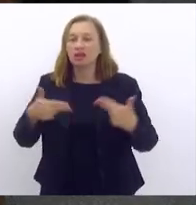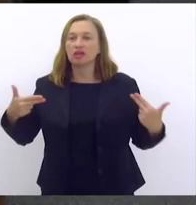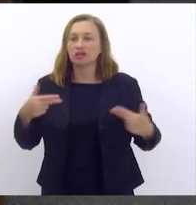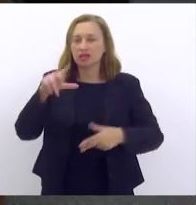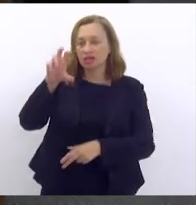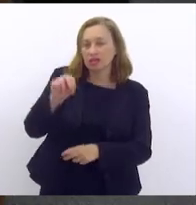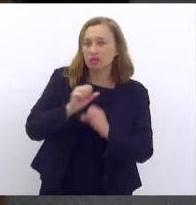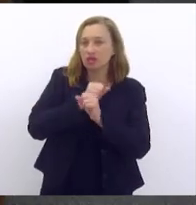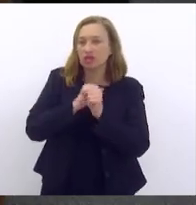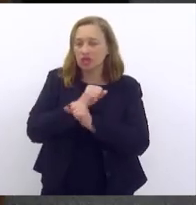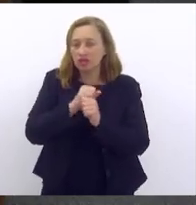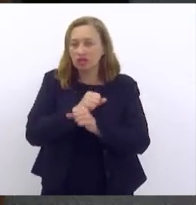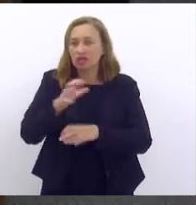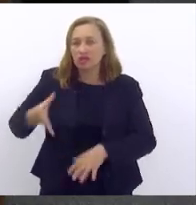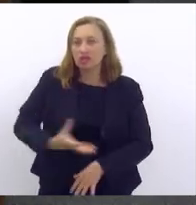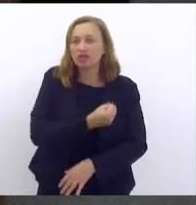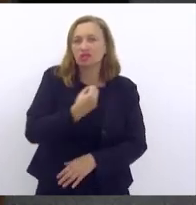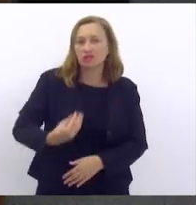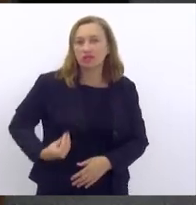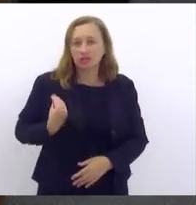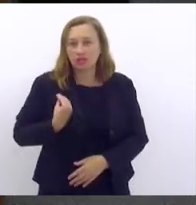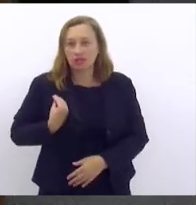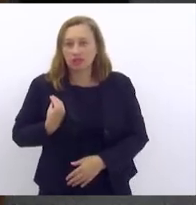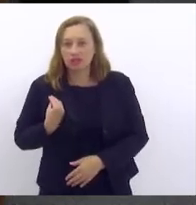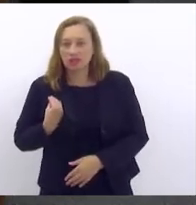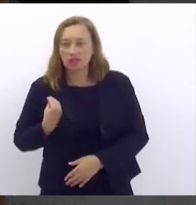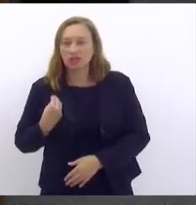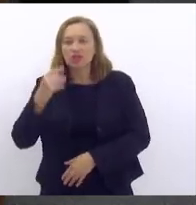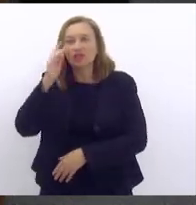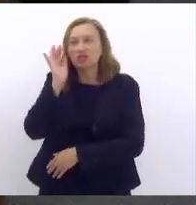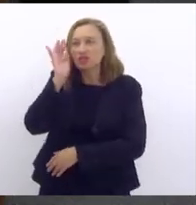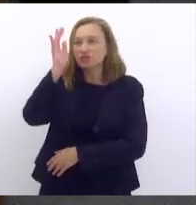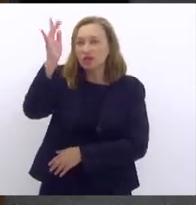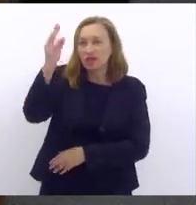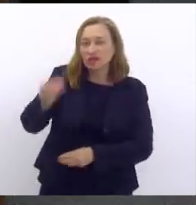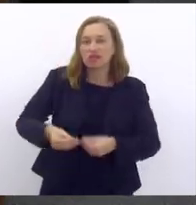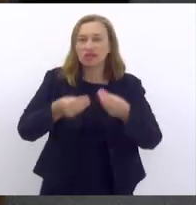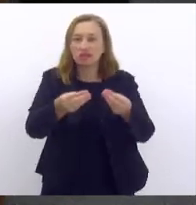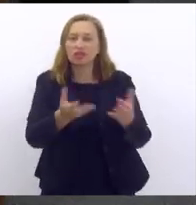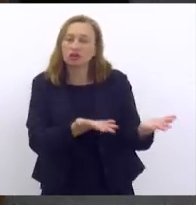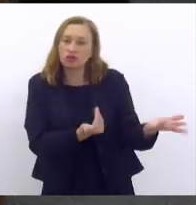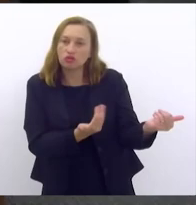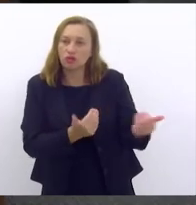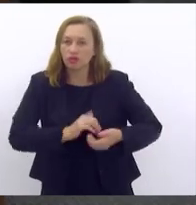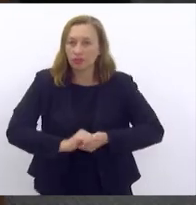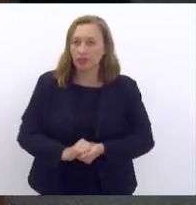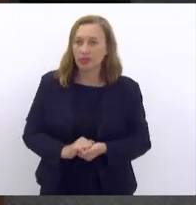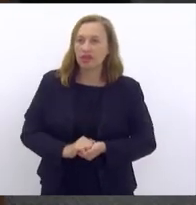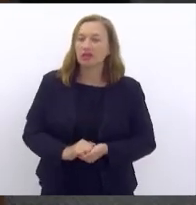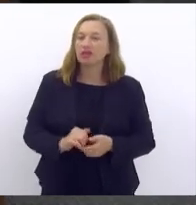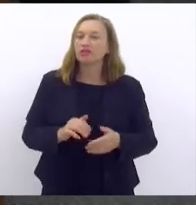50 anos, salvando vida e promovendo esperança na nossa juventude. E durante esses 50